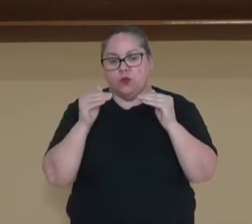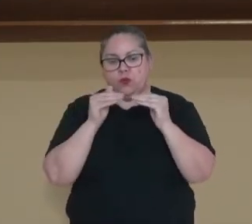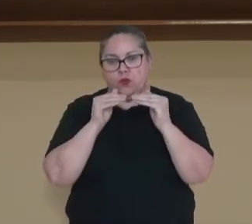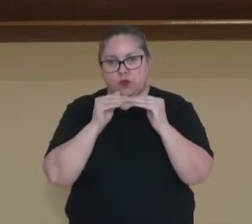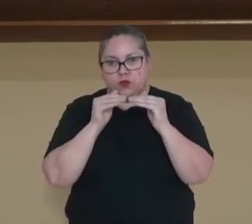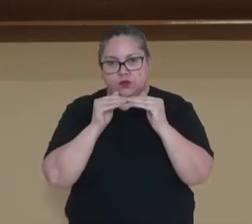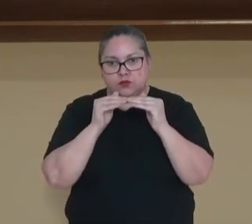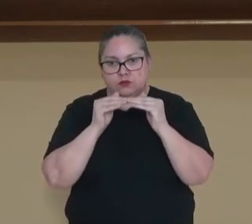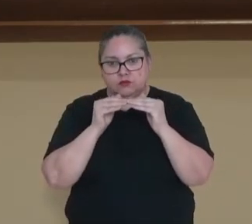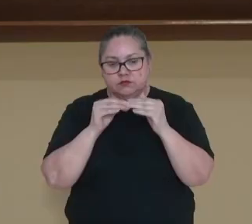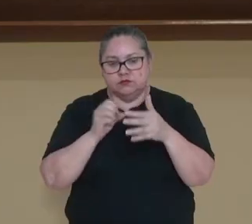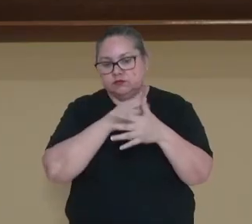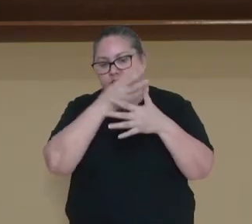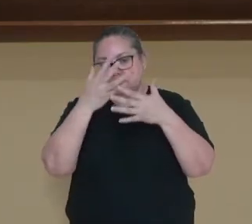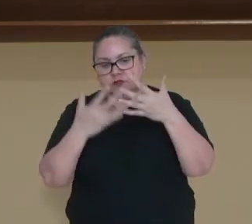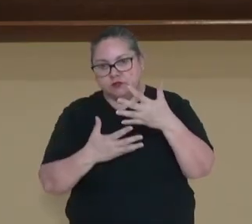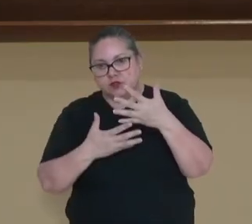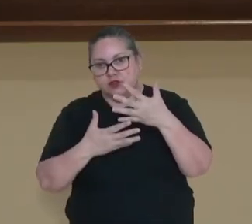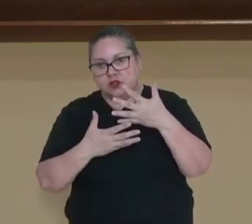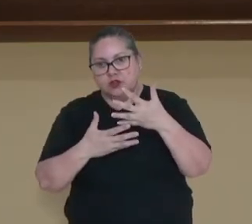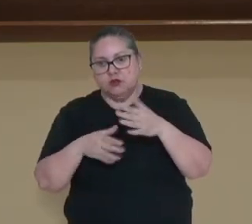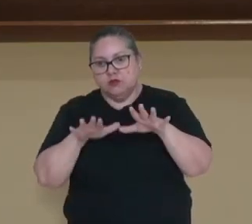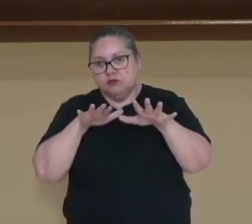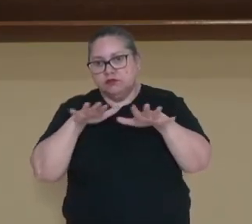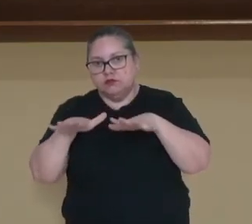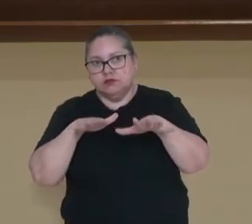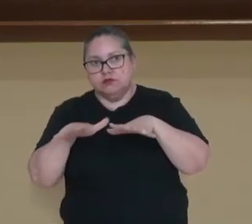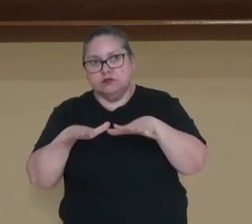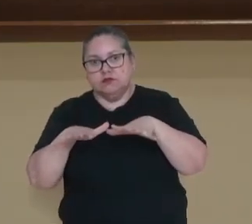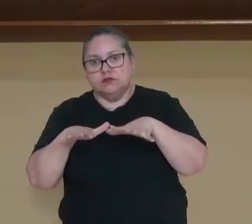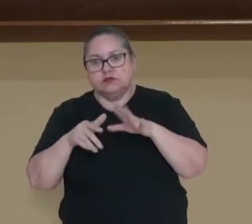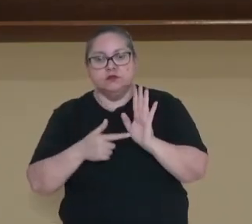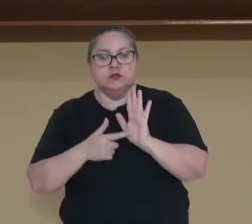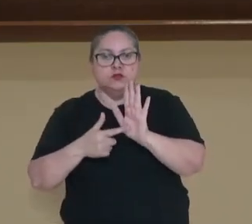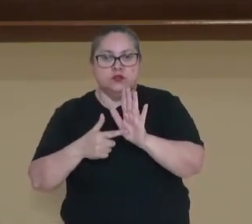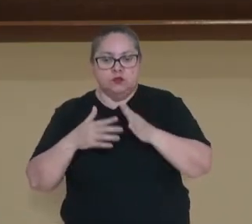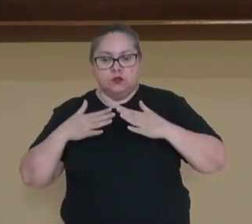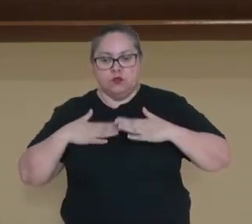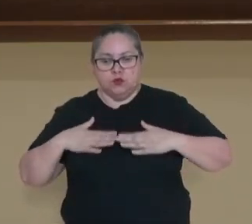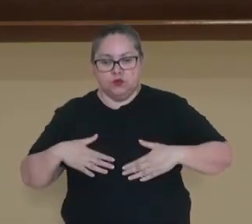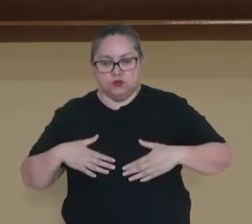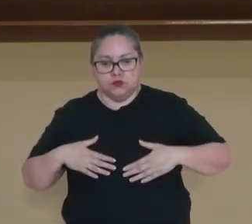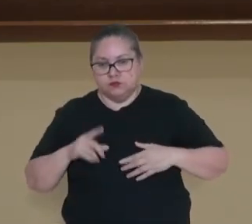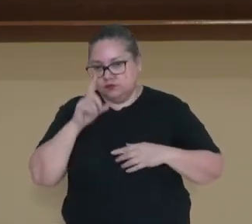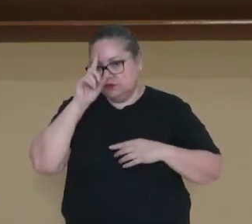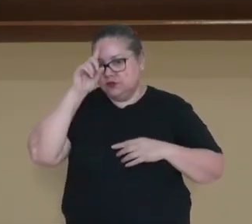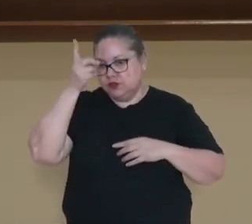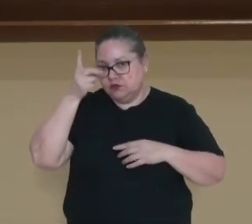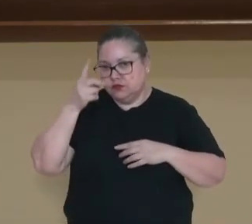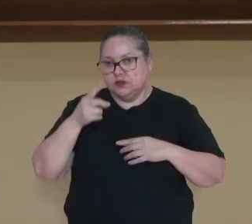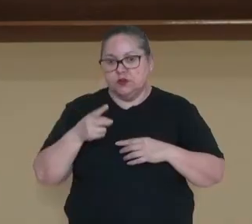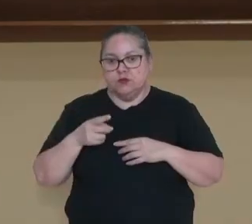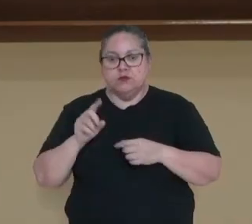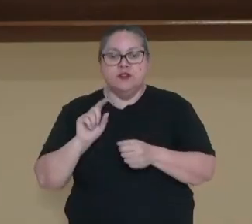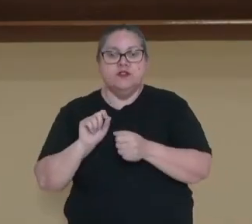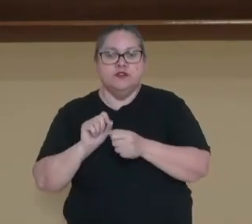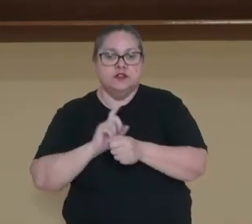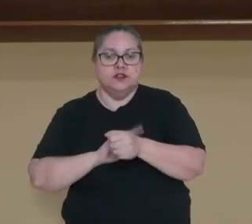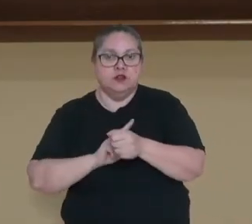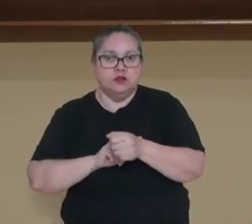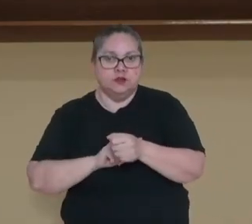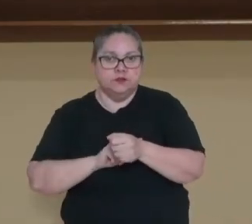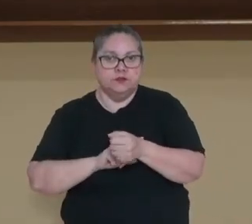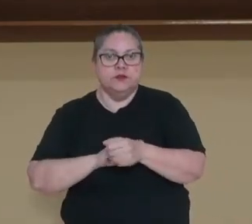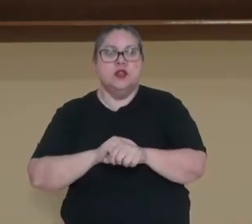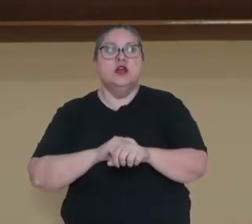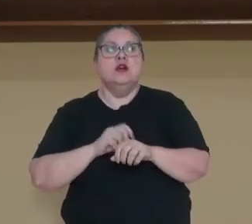combinação desses elementos, principalmente movimento e expressão corporal, criatividade, improvisação.